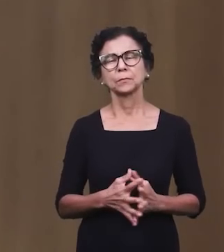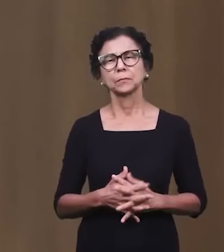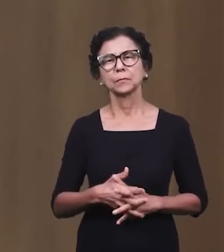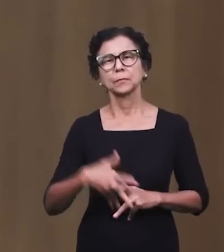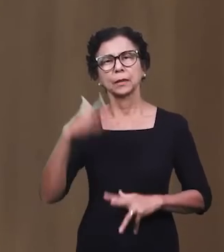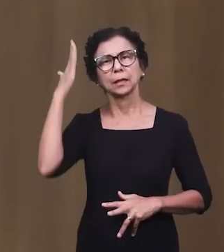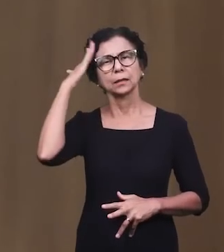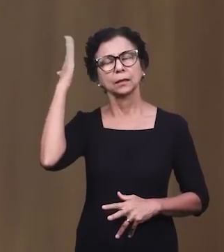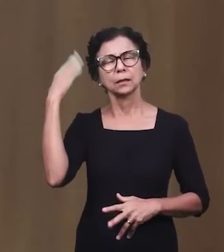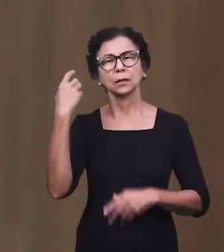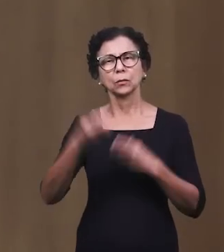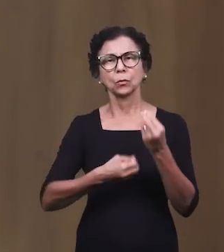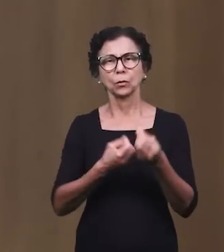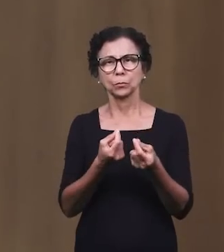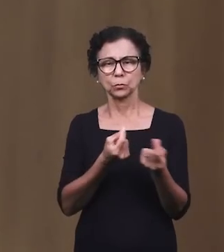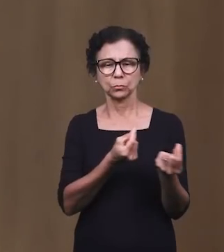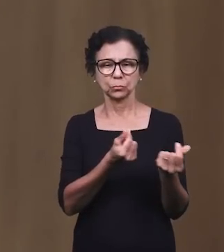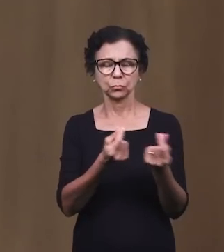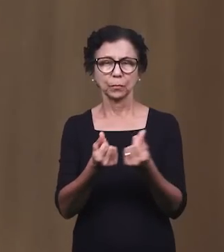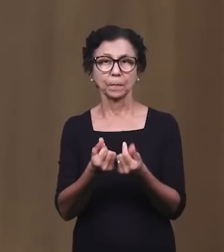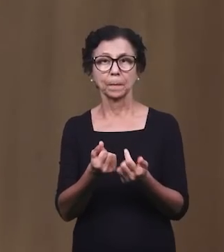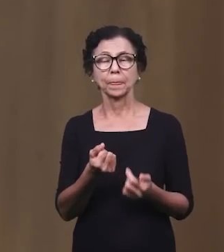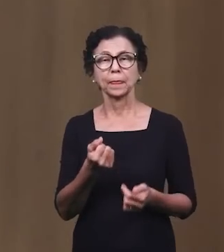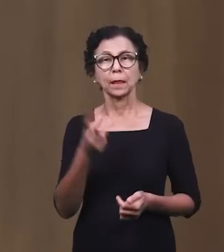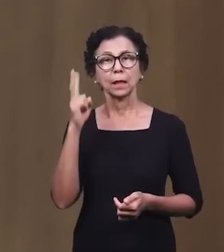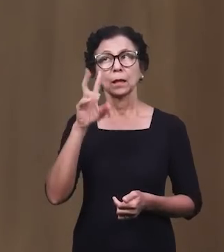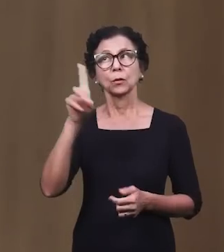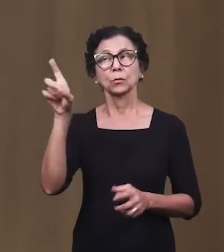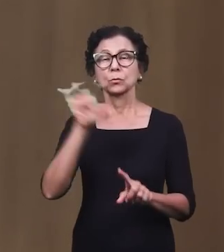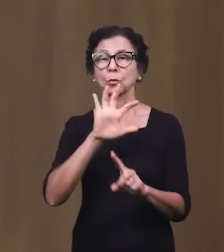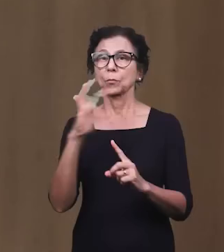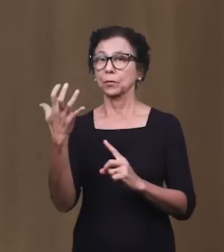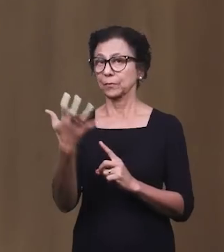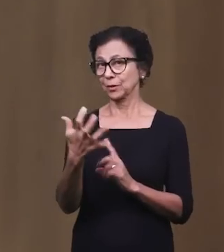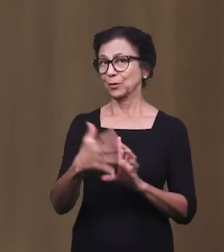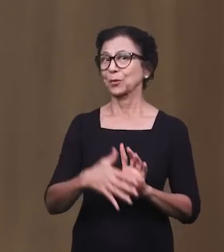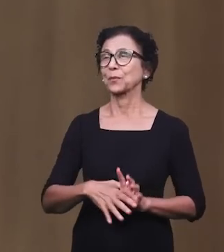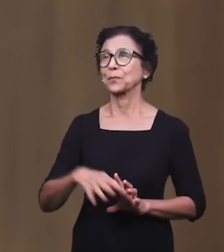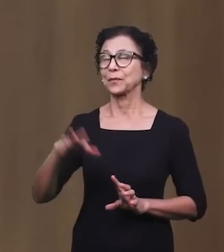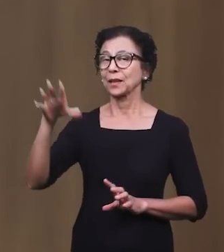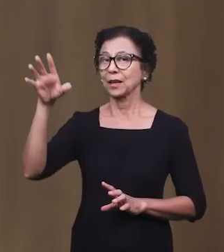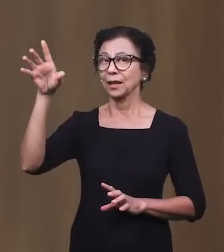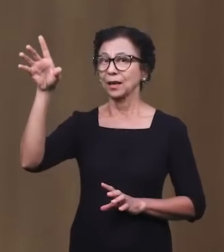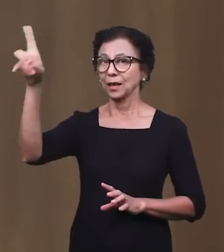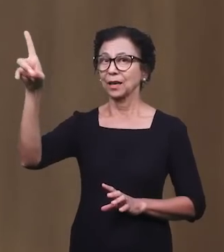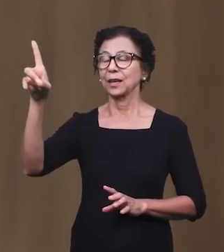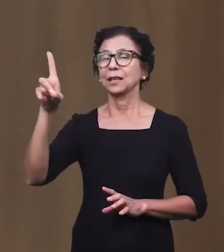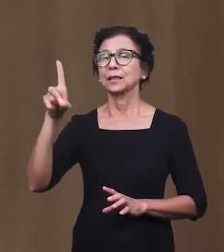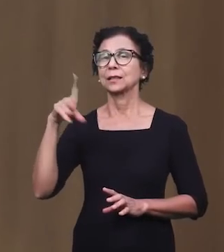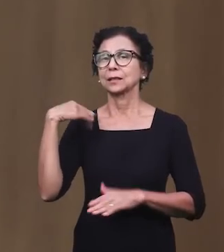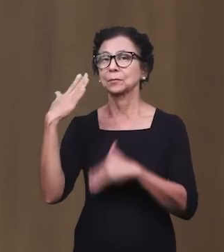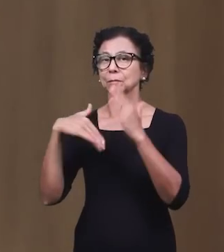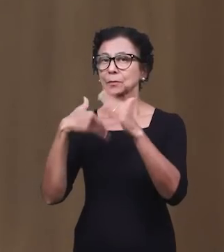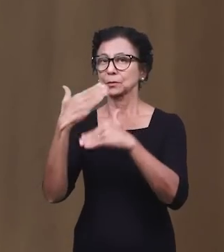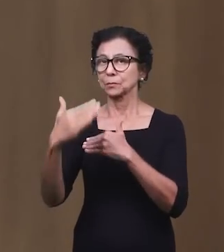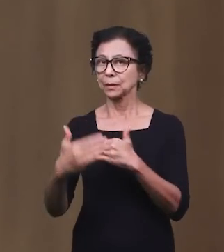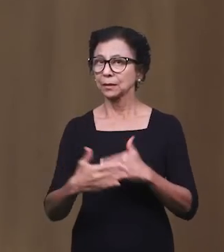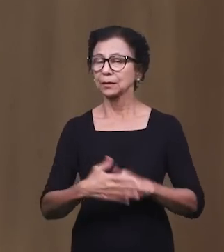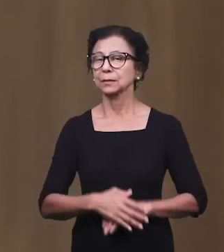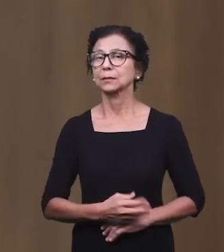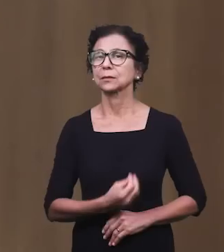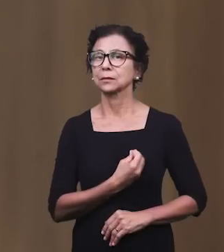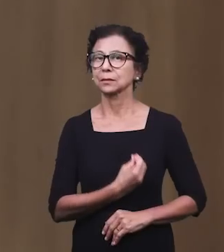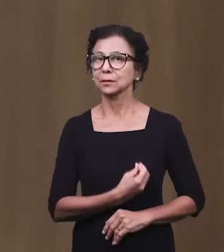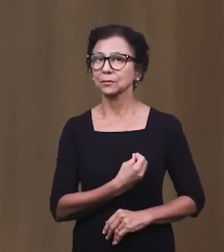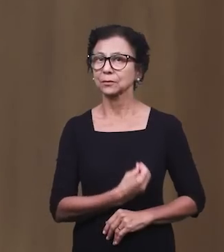o Senhor é o nosso provedor, é Ele quem abre as portas, é Ele quem prospera, E nós temos que buscar